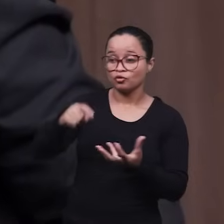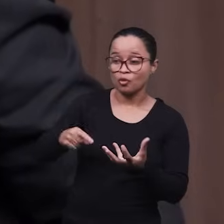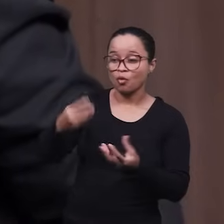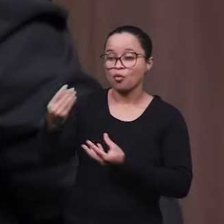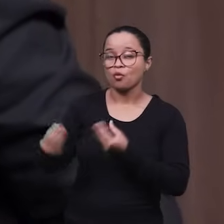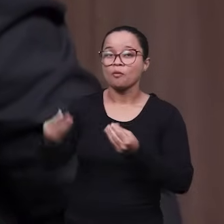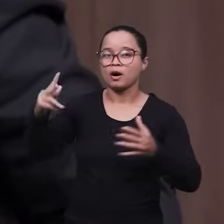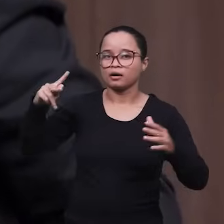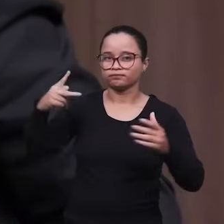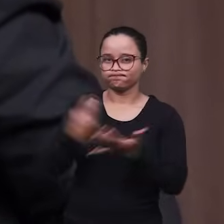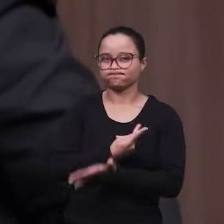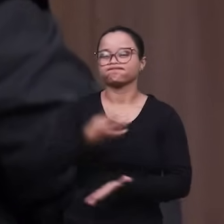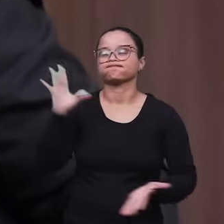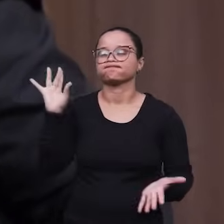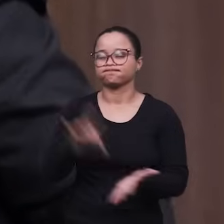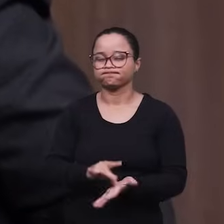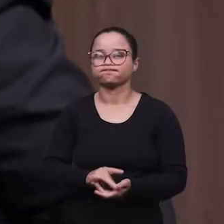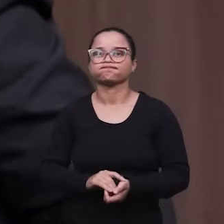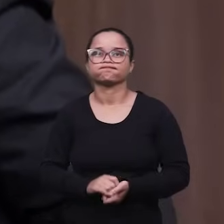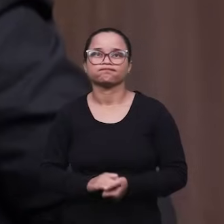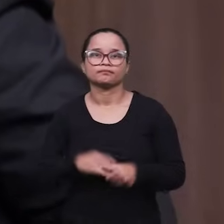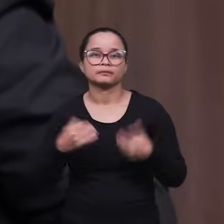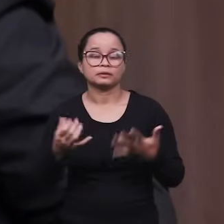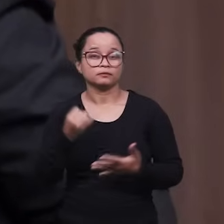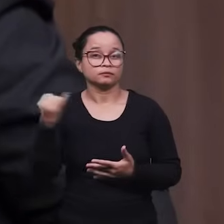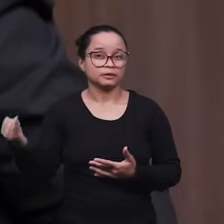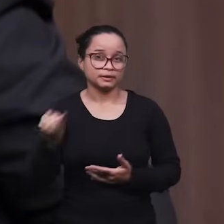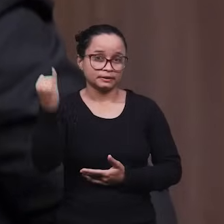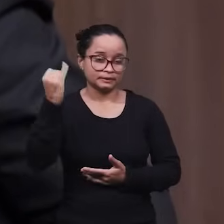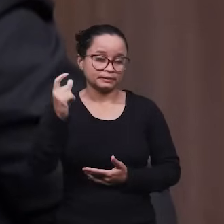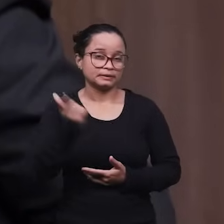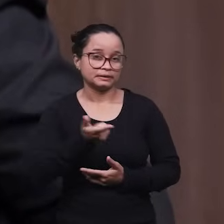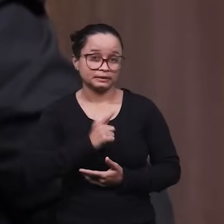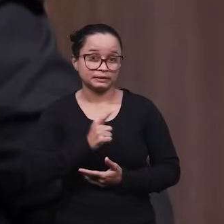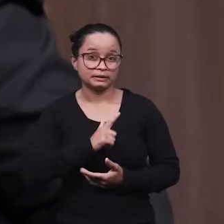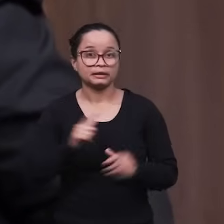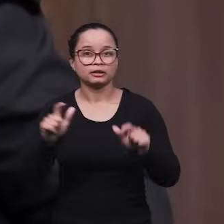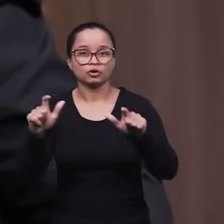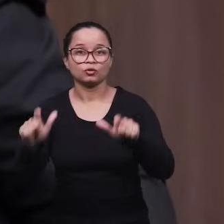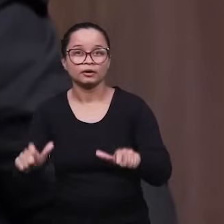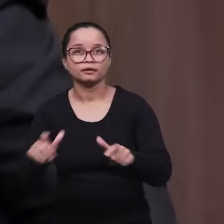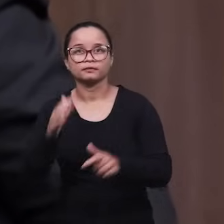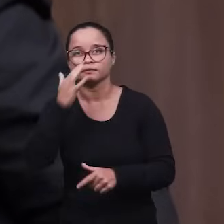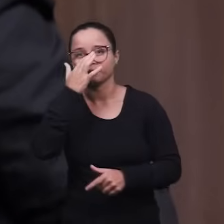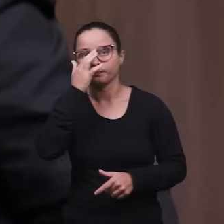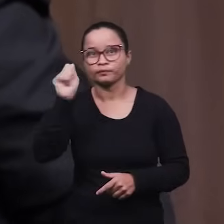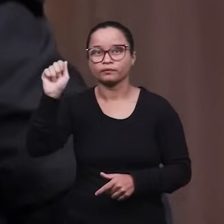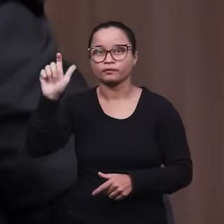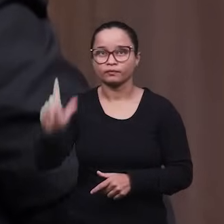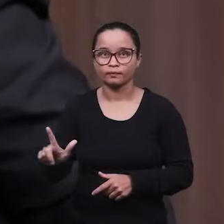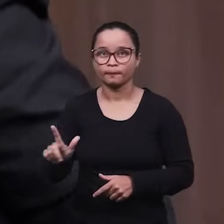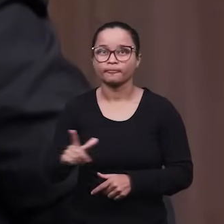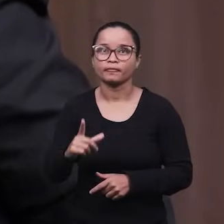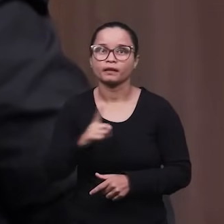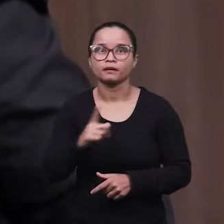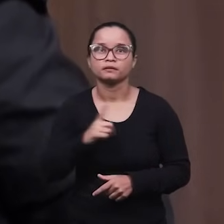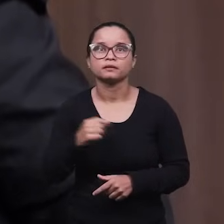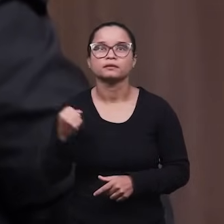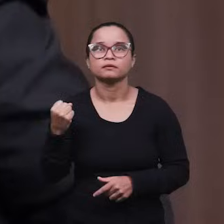fato acontece. É importante que nesse local, onde era a Galácia, nós temos